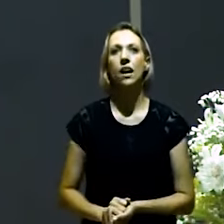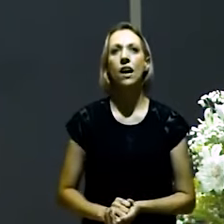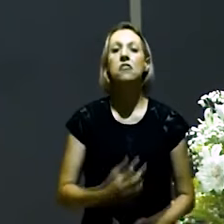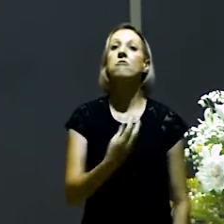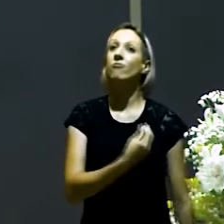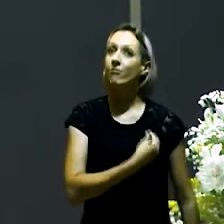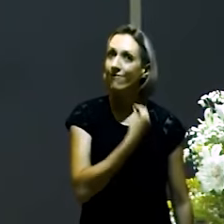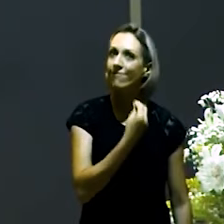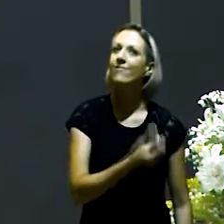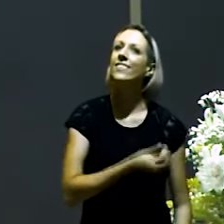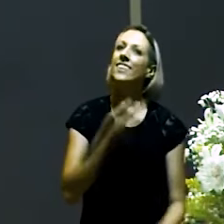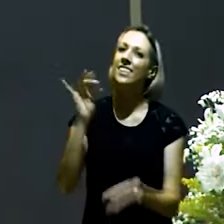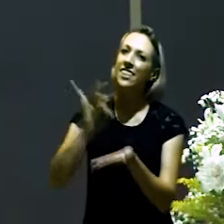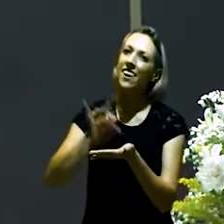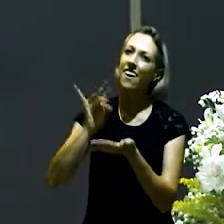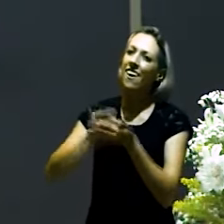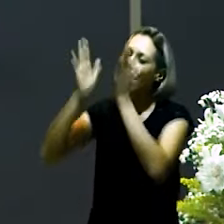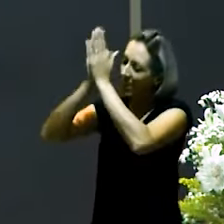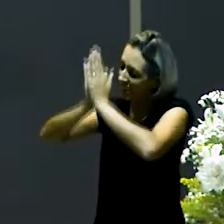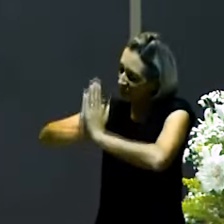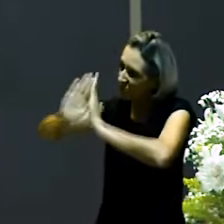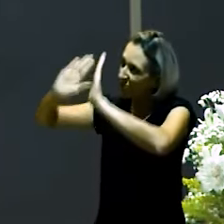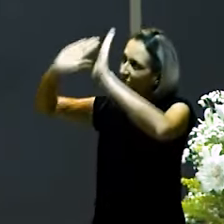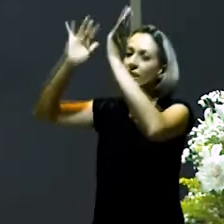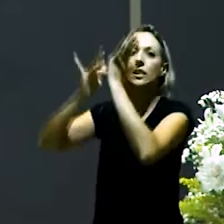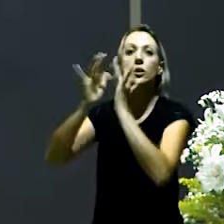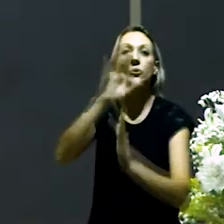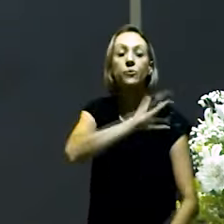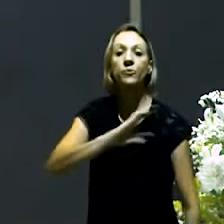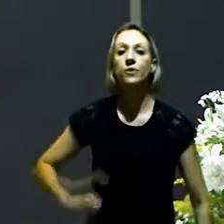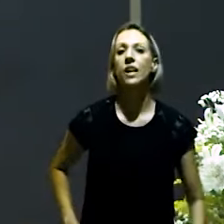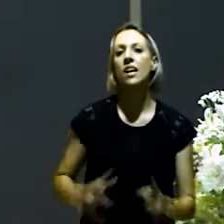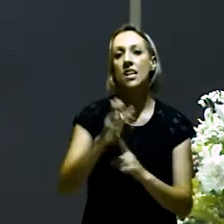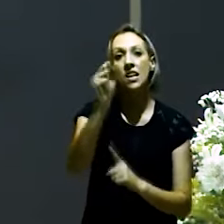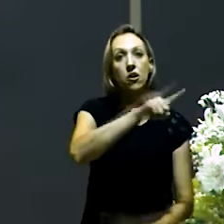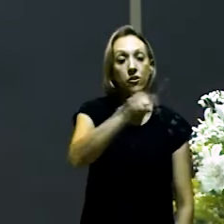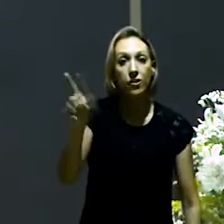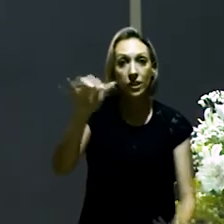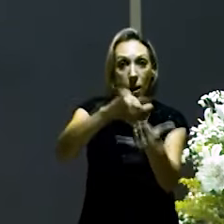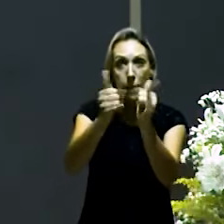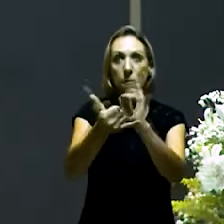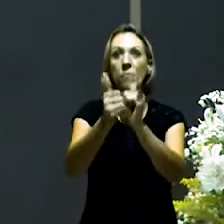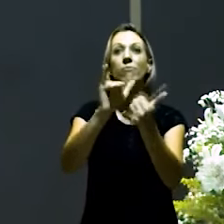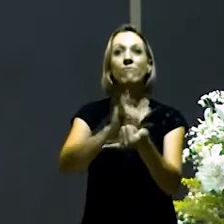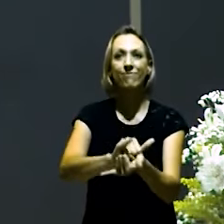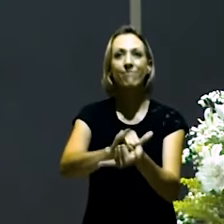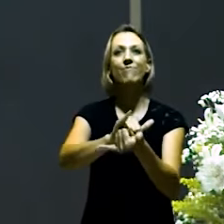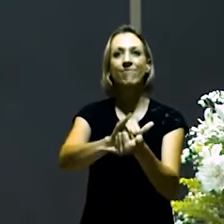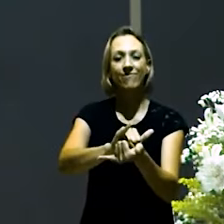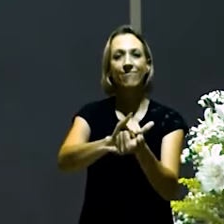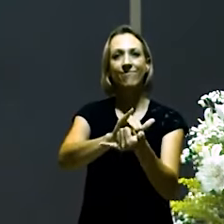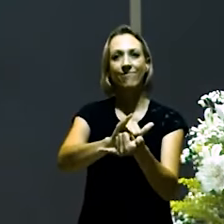que venceu. Adore ao Cristo que venceu. Você está perdoado. Você está